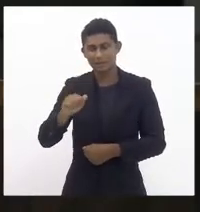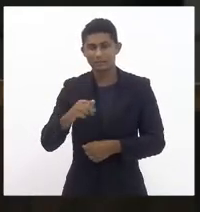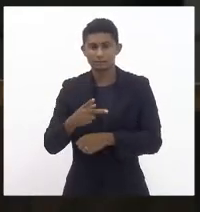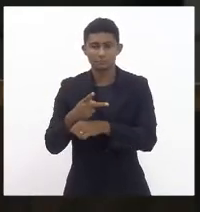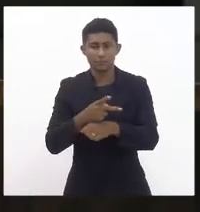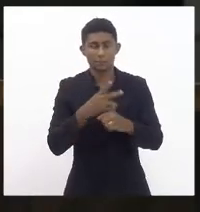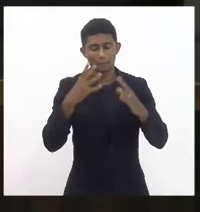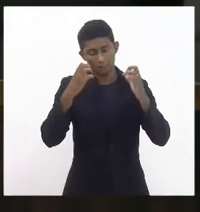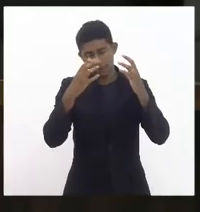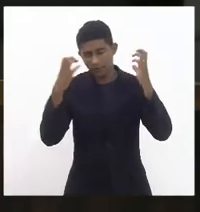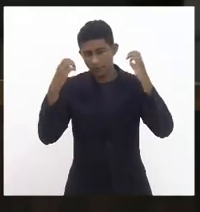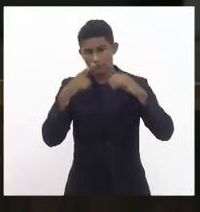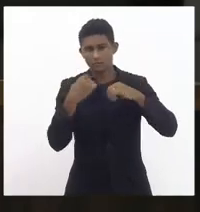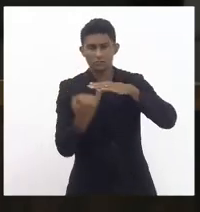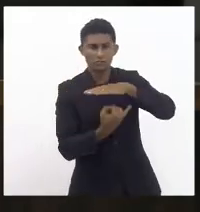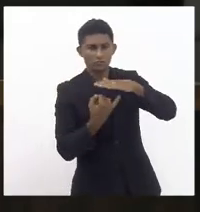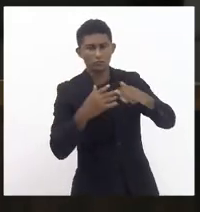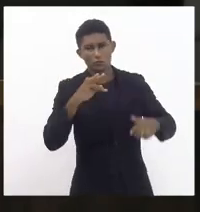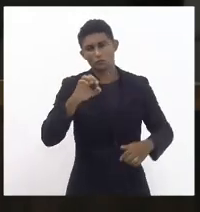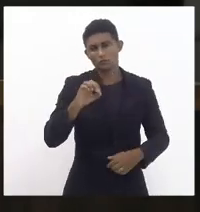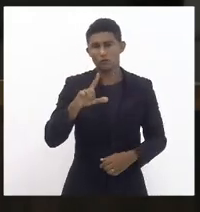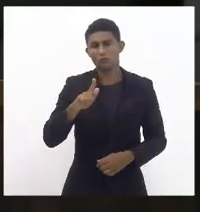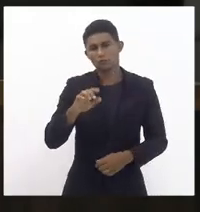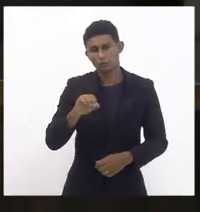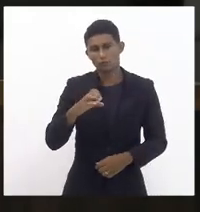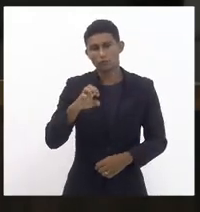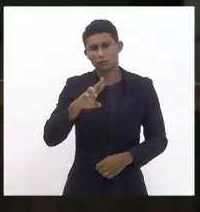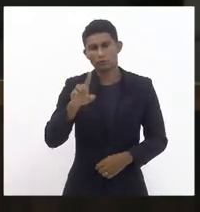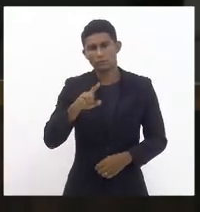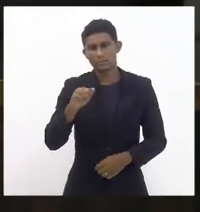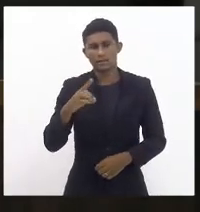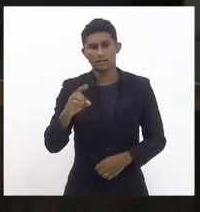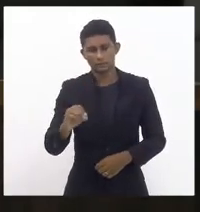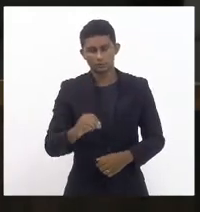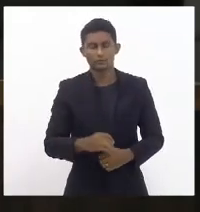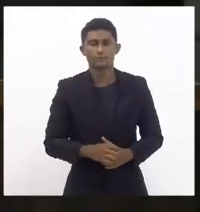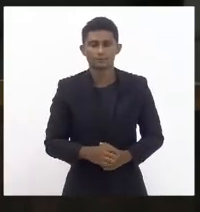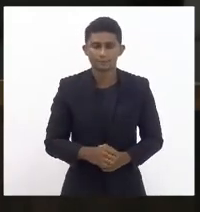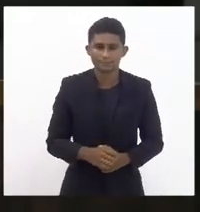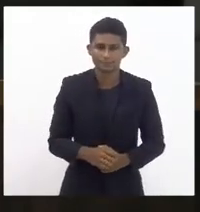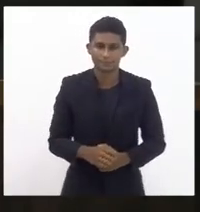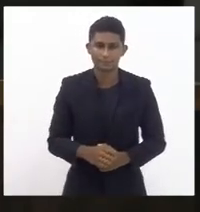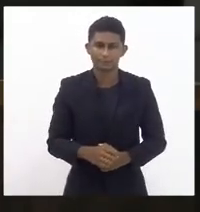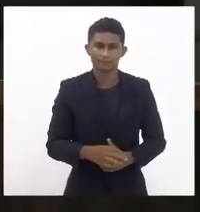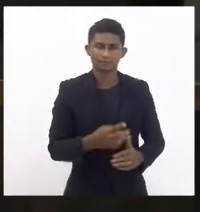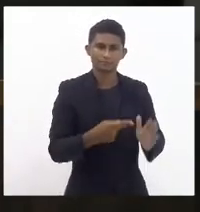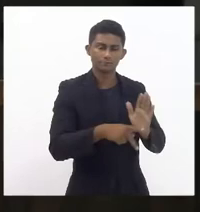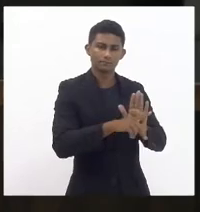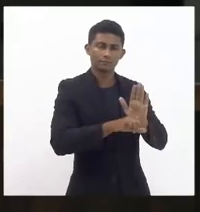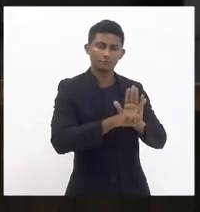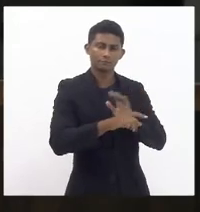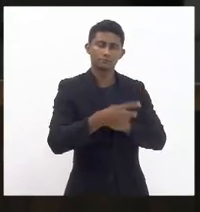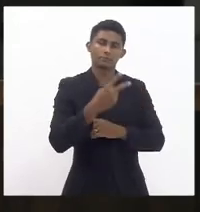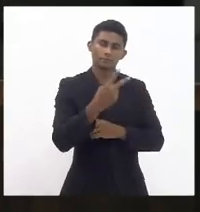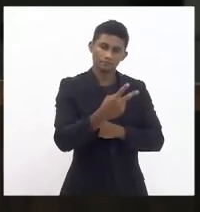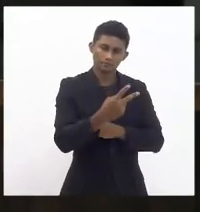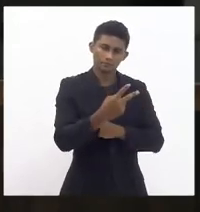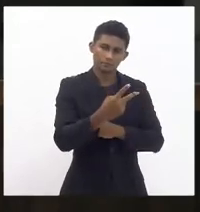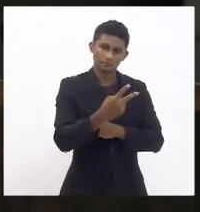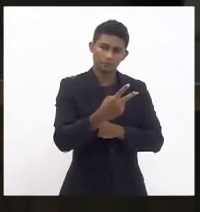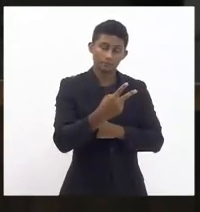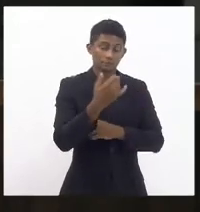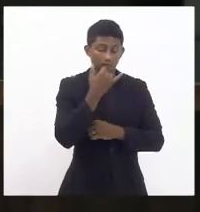Mariele Instituto fogo cruzado parecer da comissão de norma mais favorável da canela para resolução dois